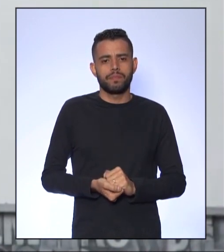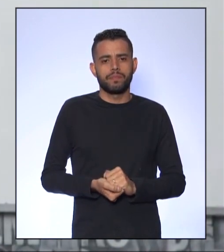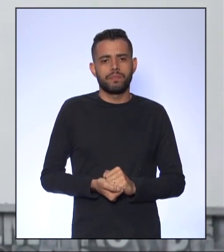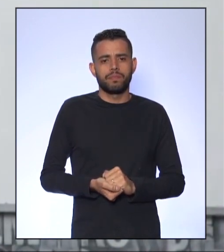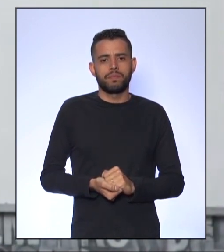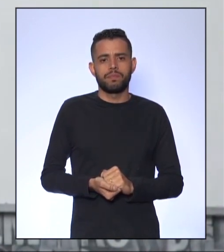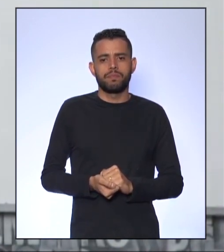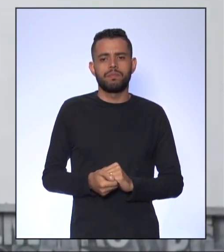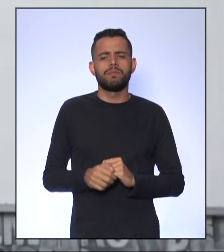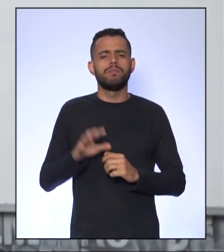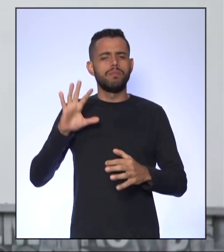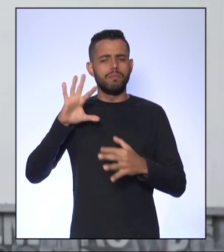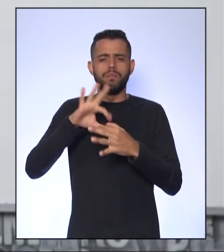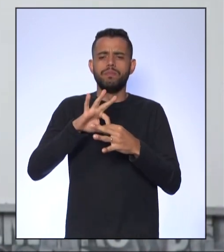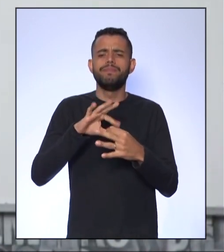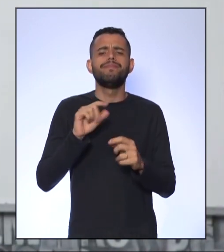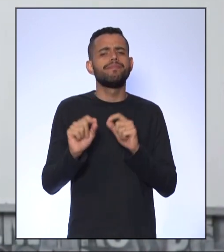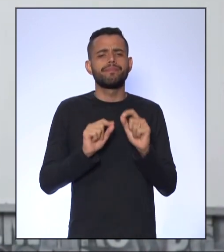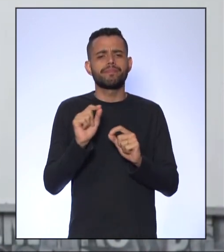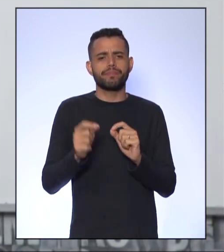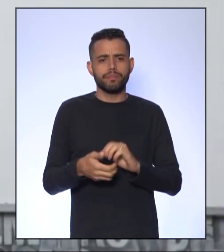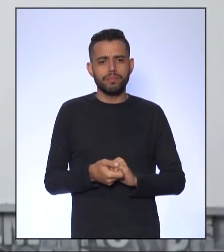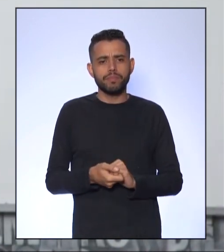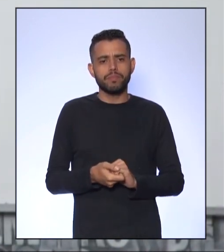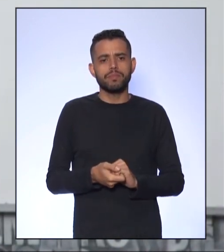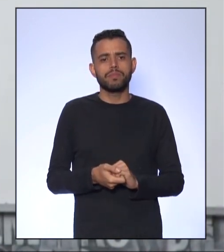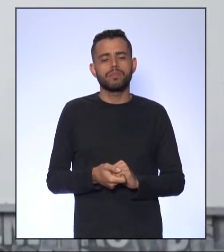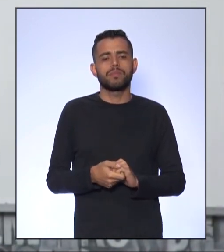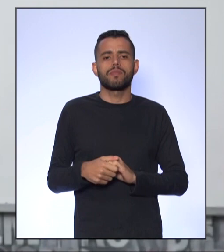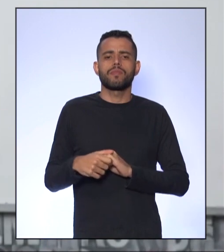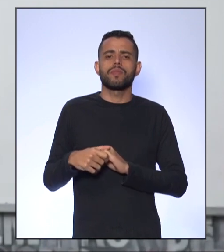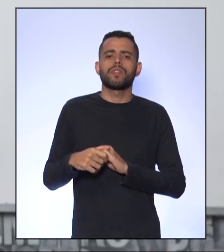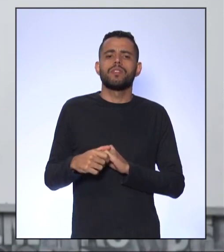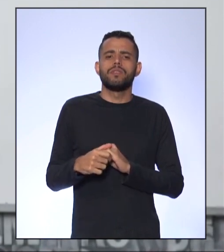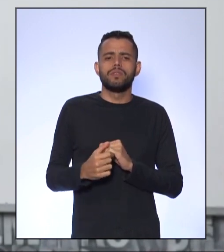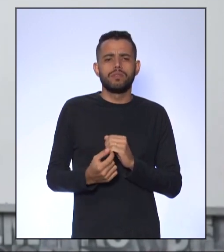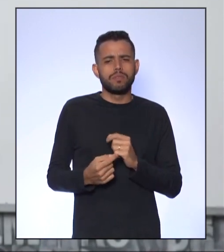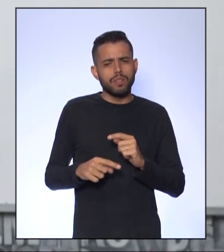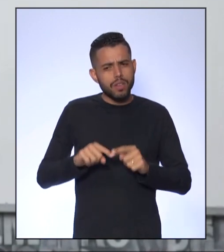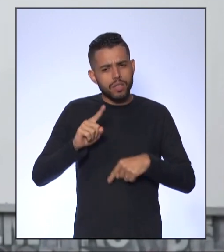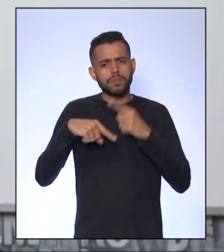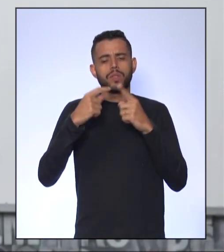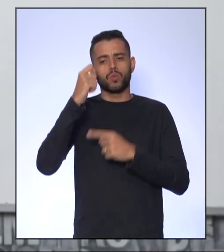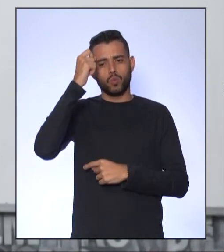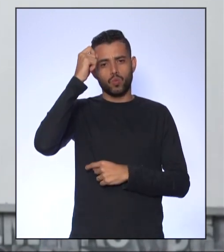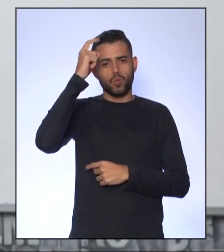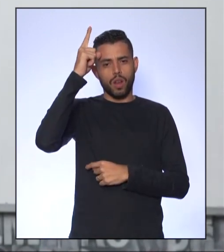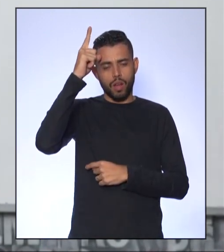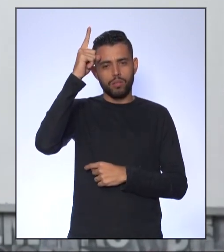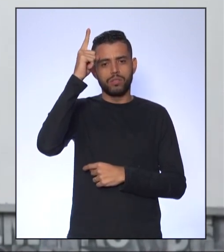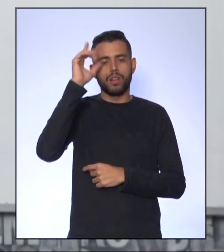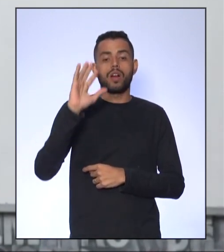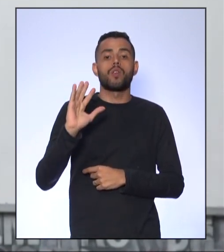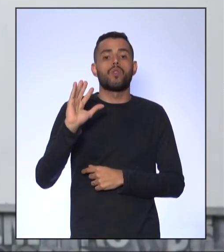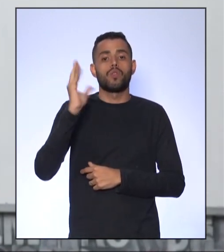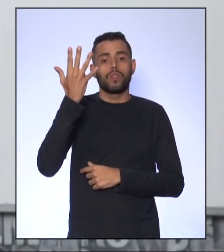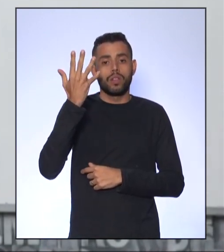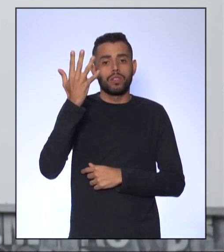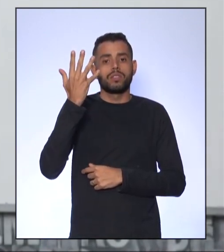Qual é esta vinculação econômica? O renascimento cultural acontece em um